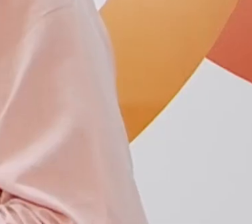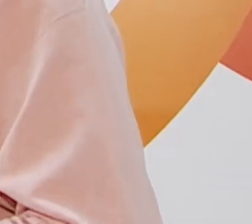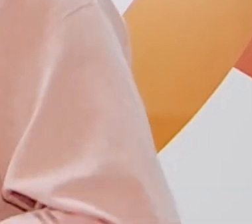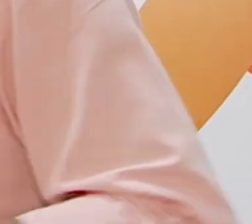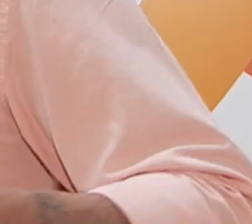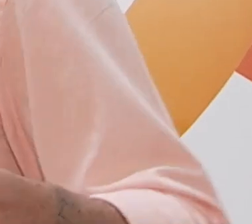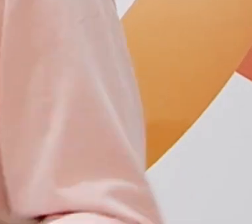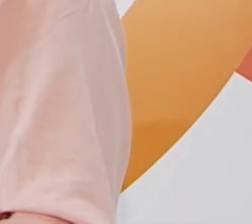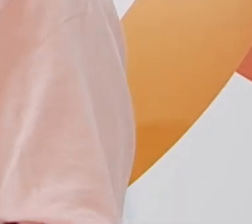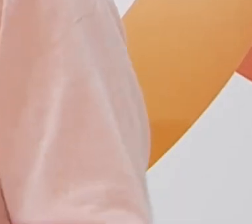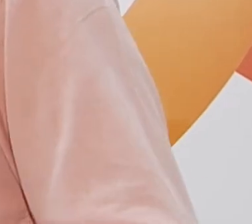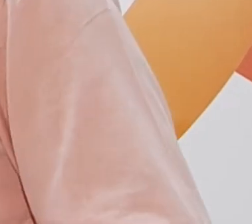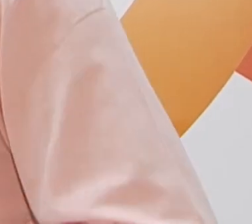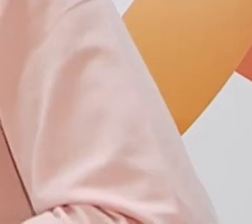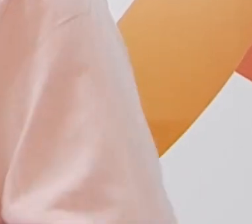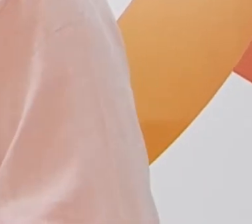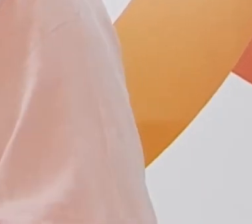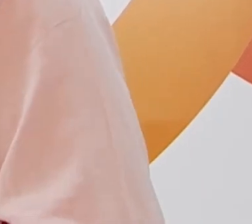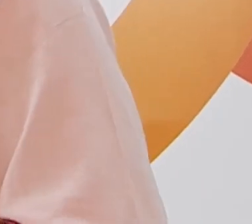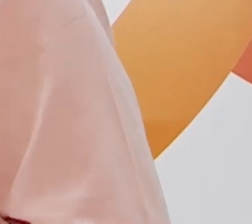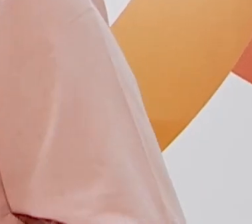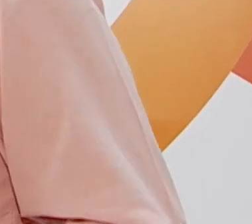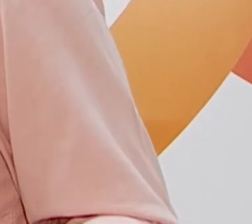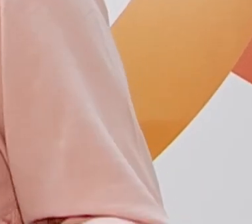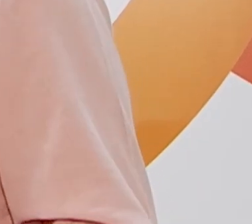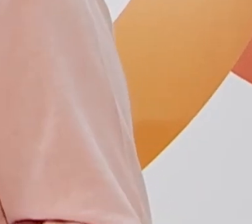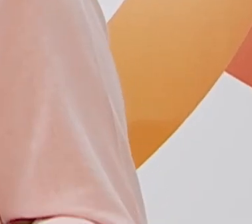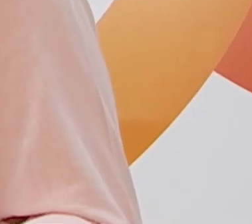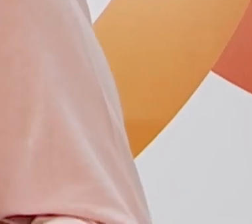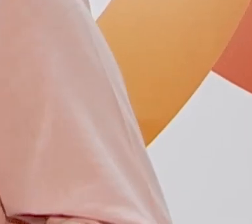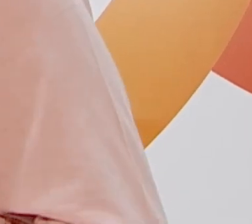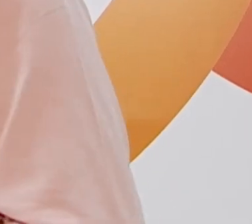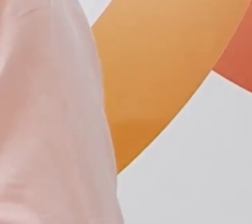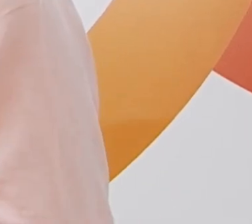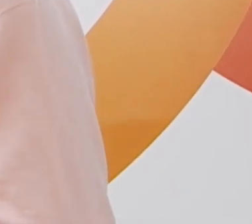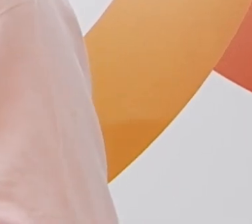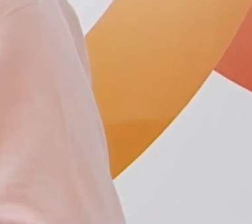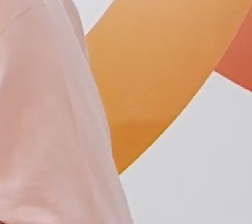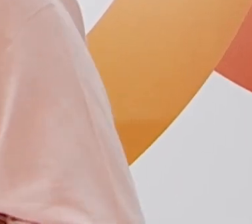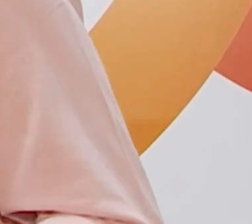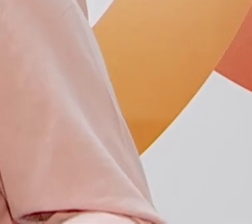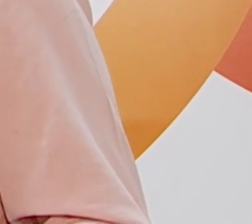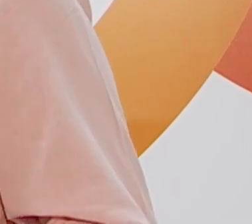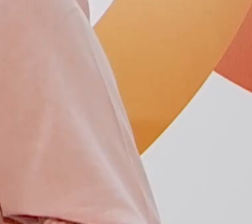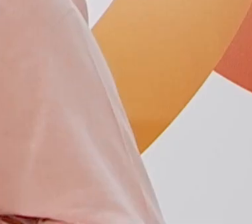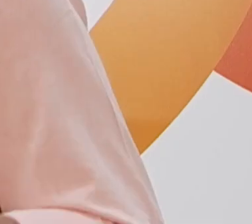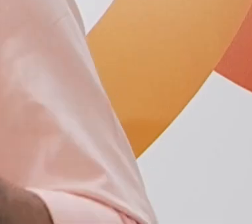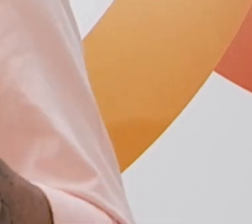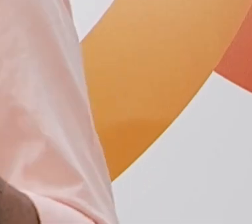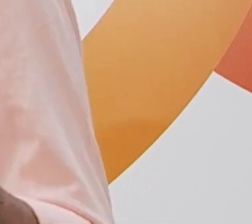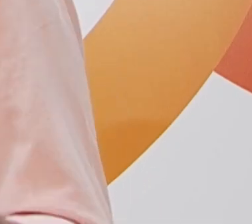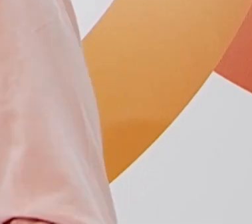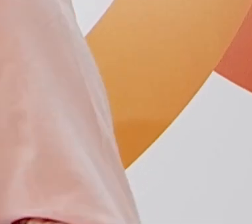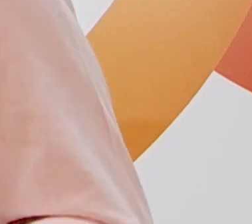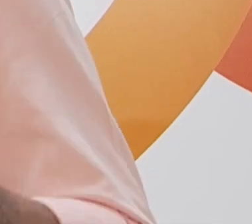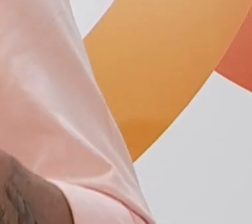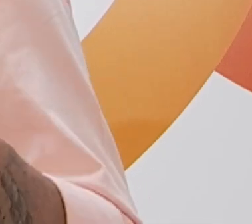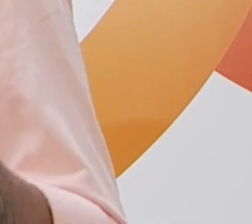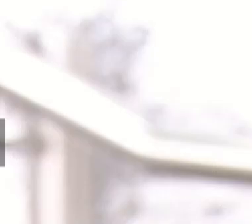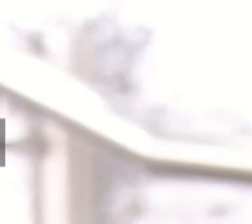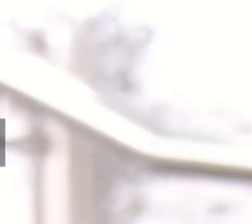ano já como ingressar no mercado de trabalho, né? Hoje são 98 vagas só para o programa de estágio, para diversos cursos, como por